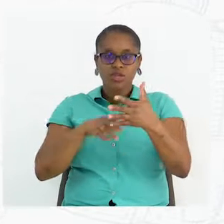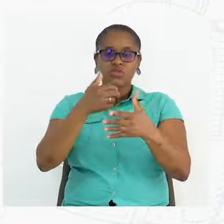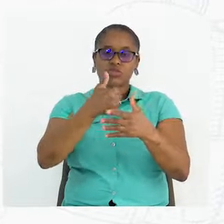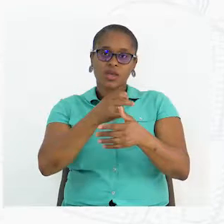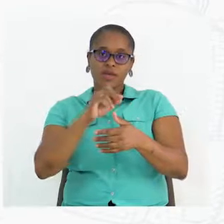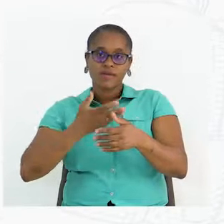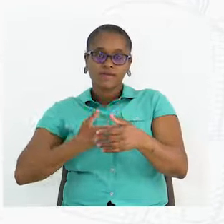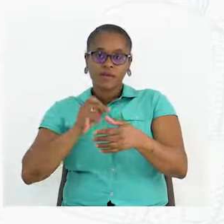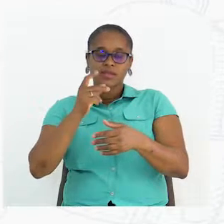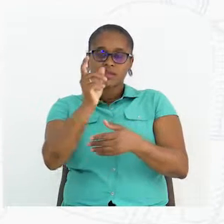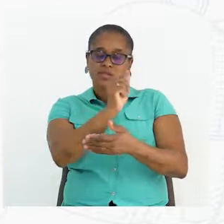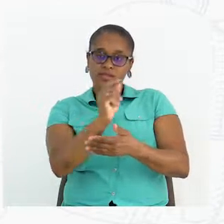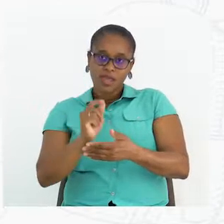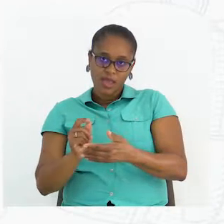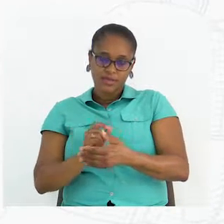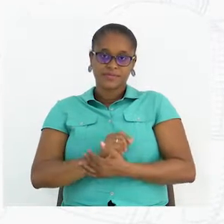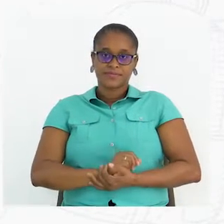desenhada.